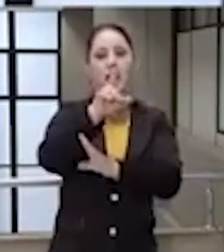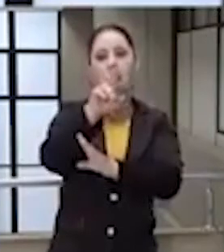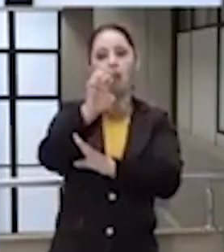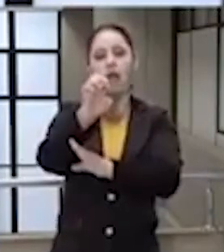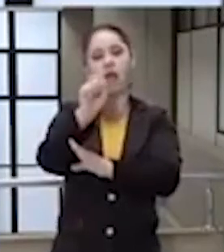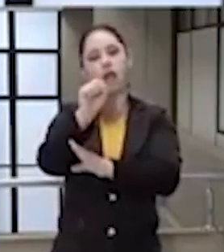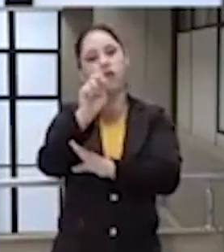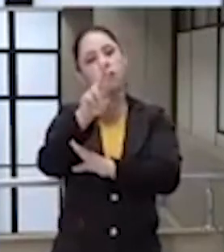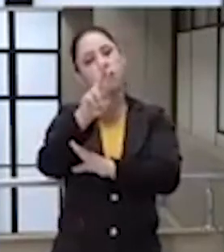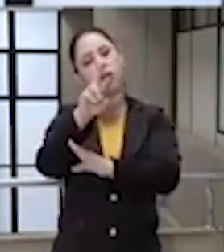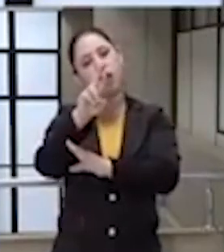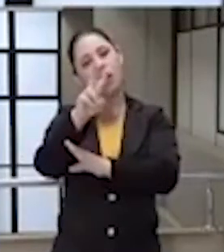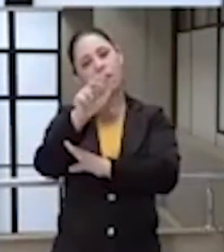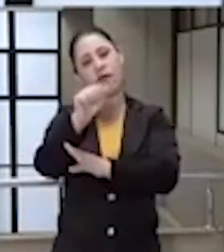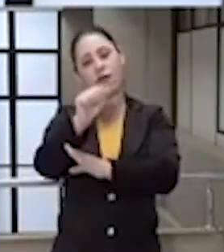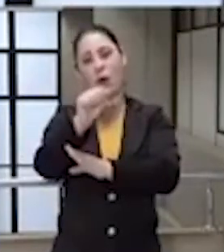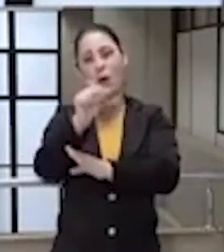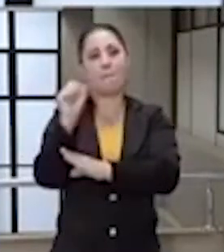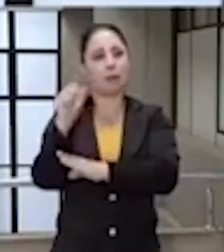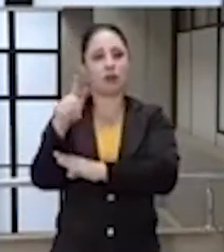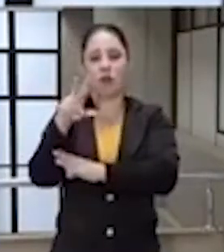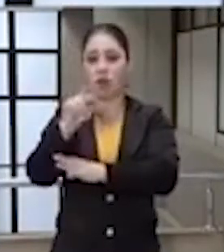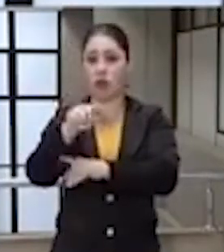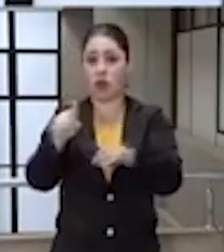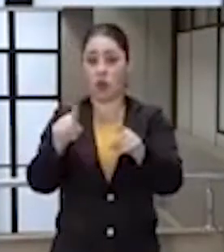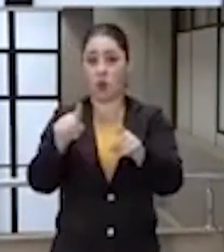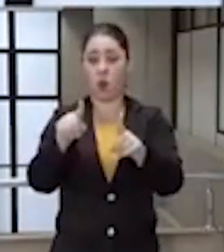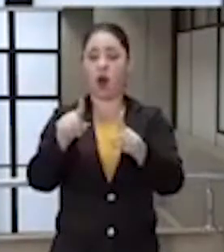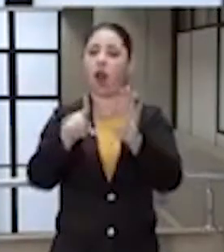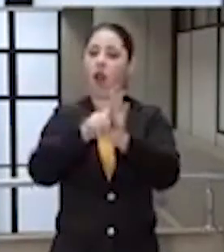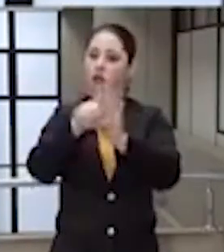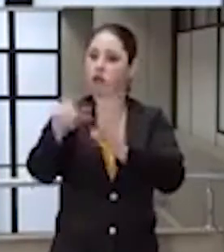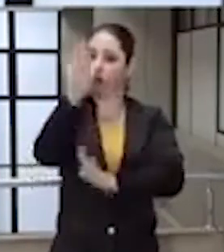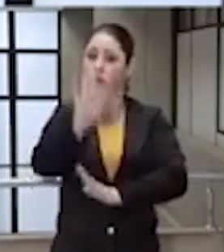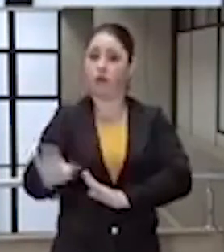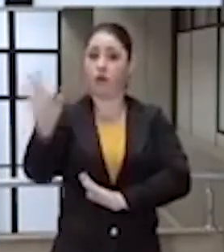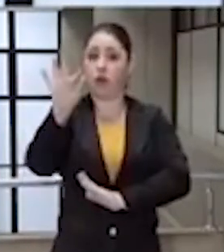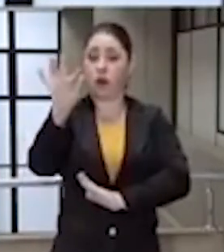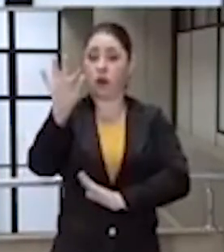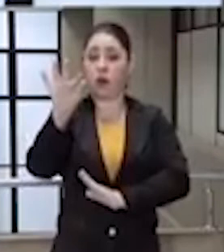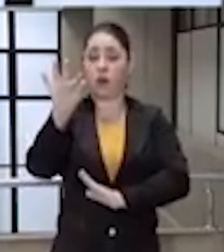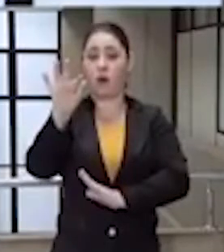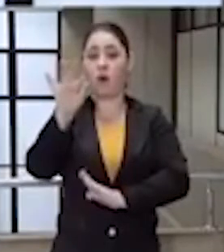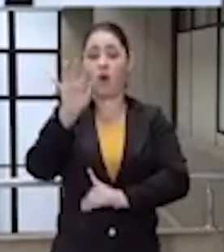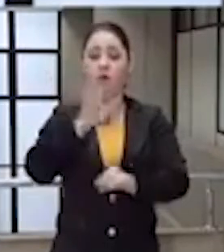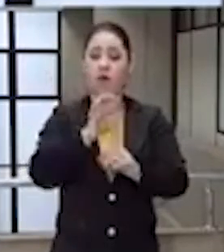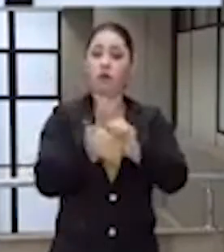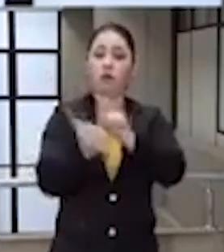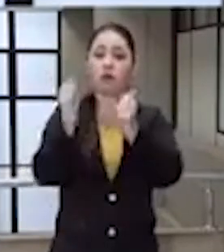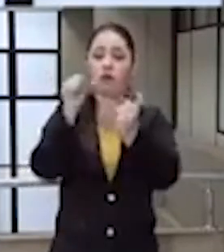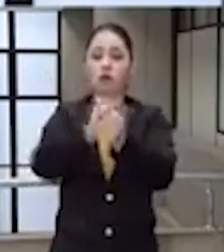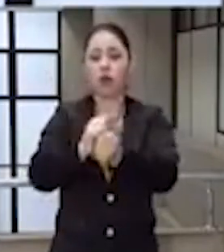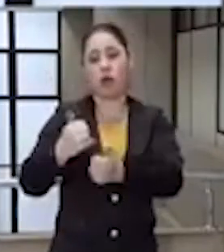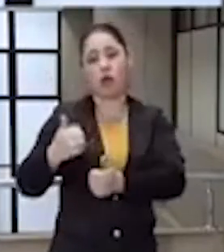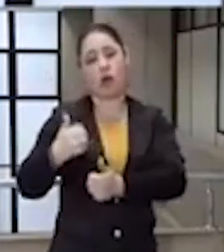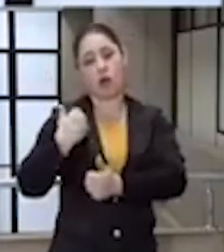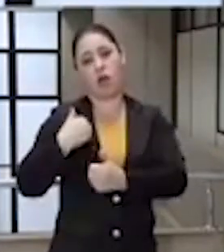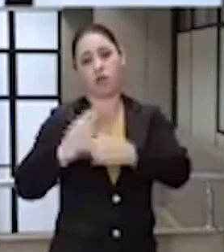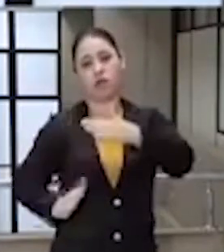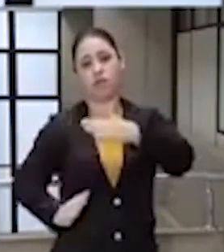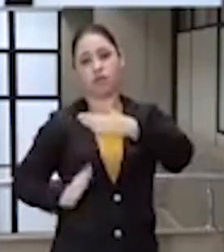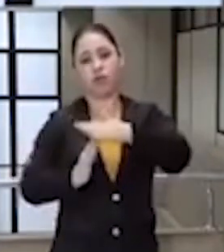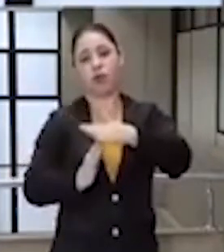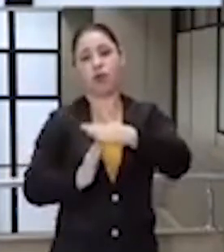si. As mudanças são reflexo de legislação federal. Vai haver aí uma adequação de idades na idade limite no